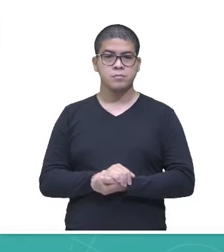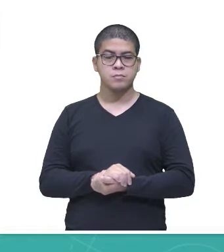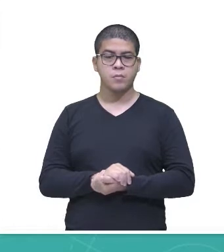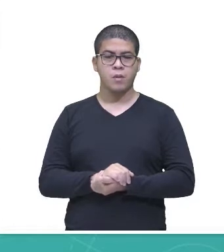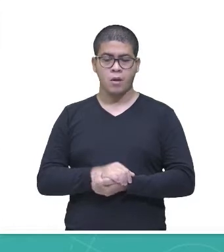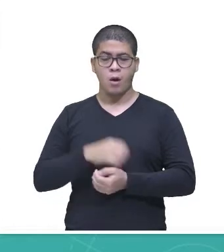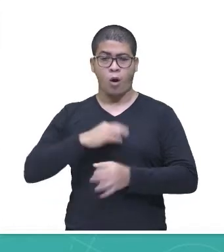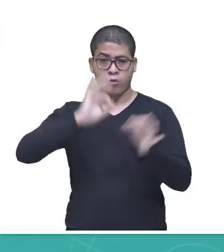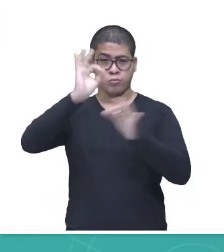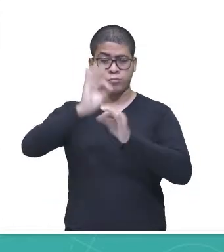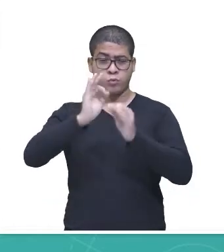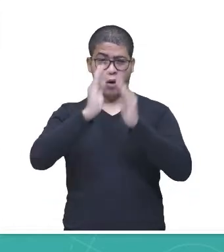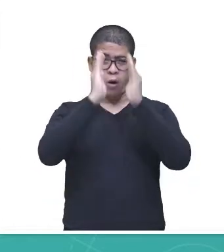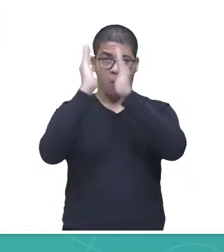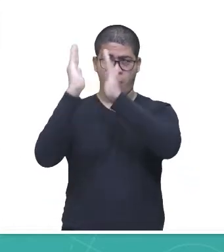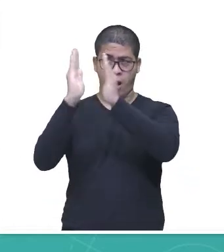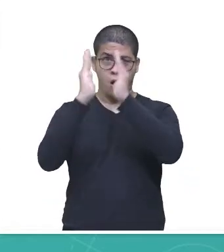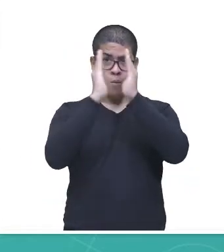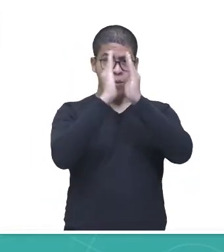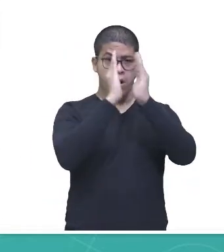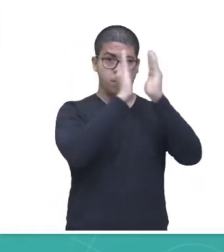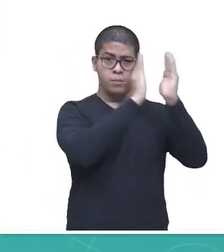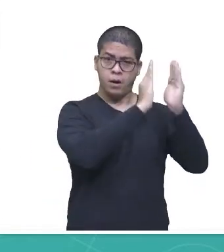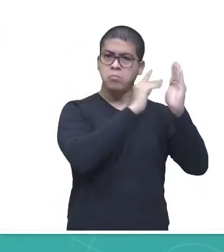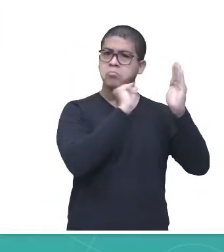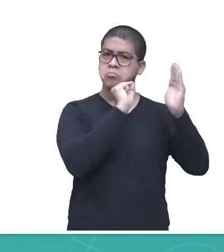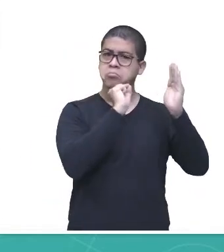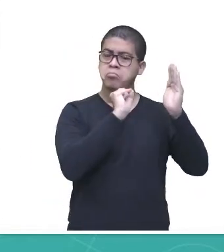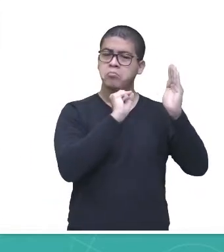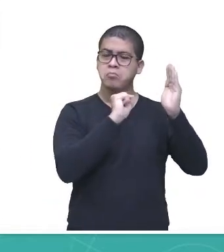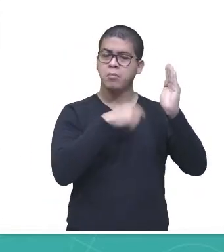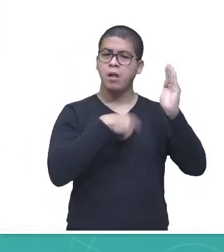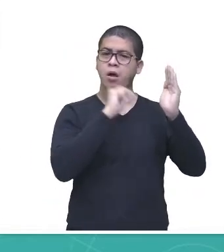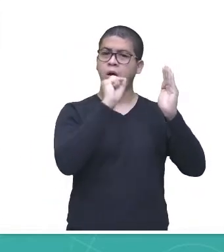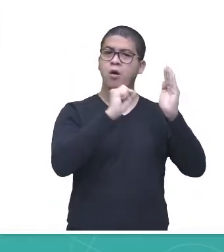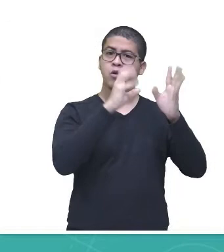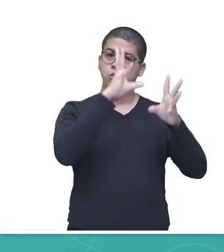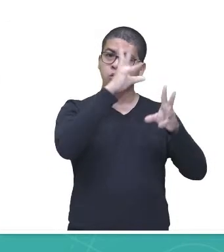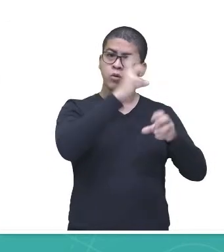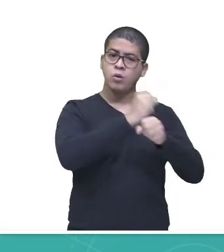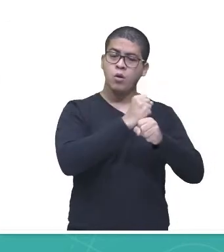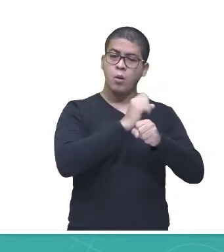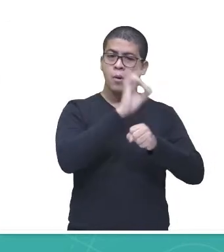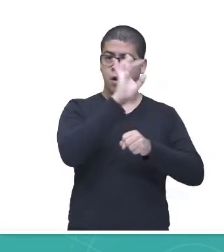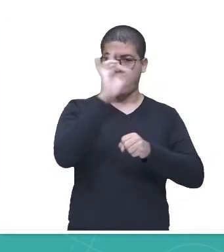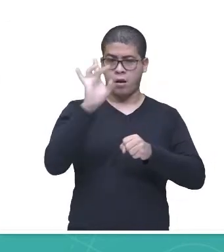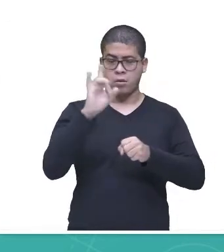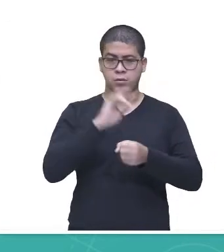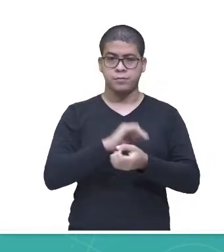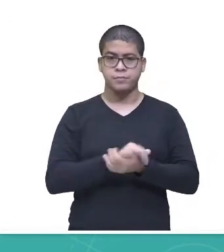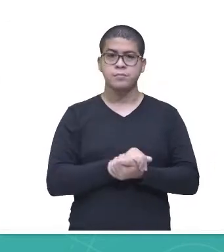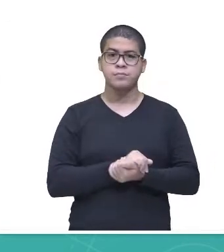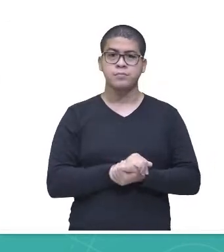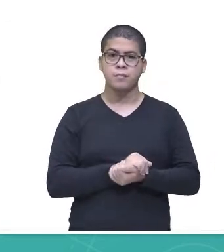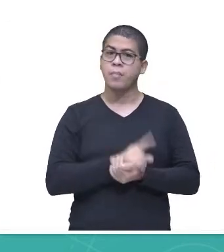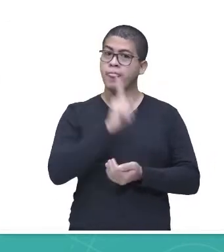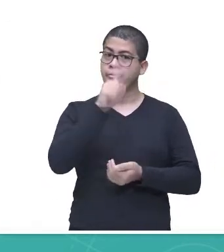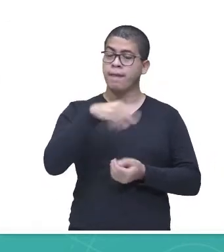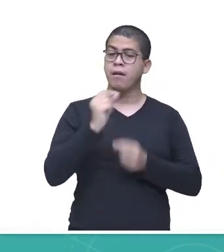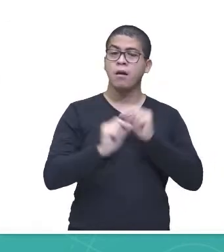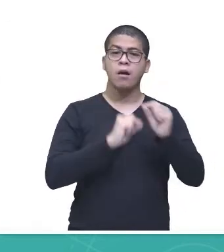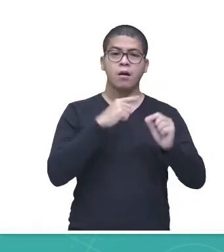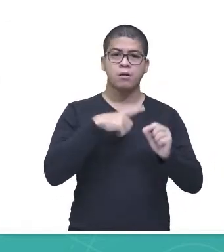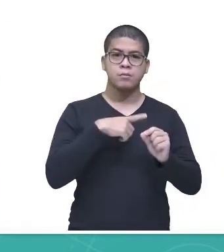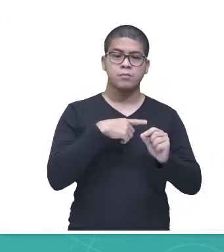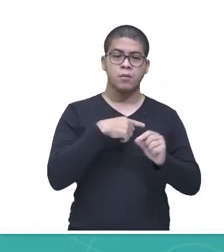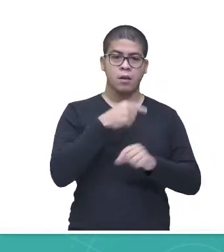minuto e segundo debaixo de segundo. Em seguida, somamos cada coluna. Na soma, obtemos